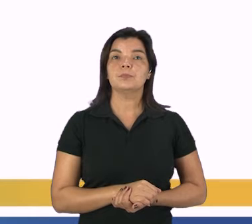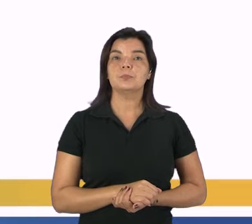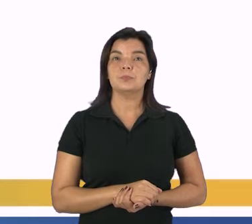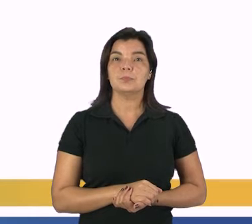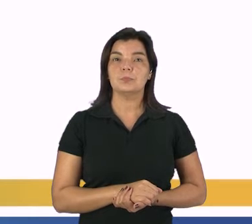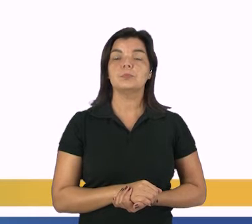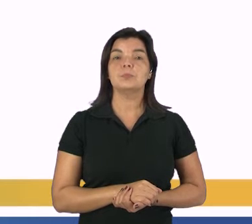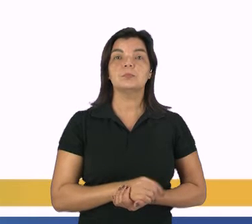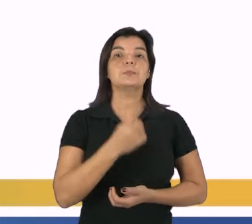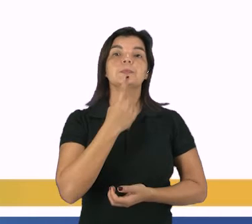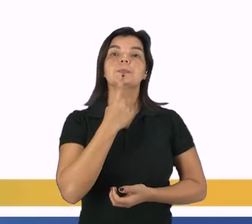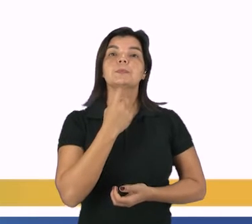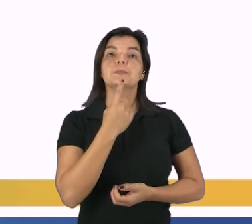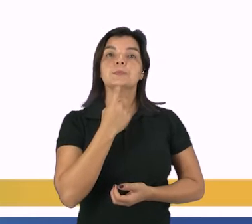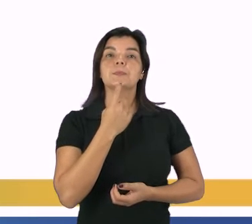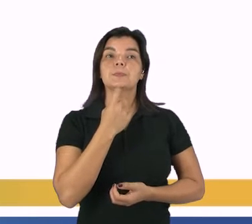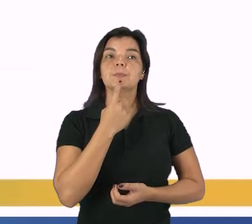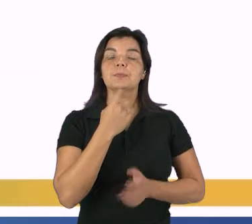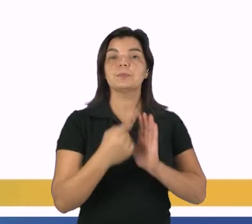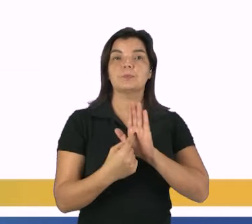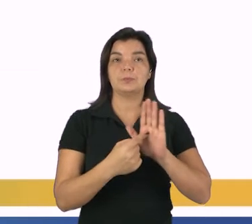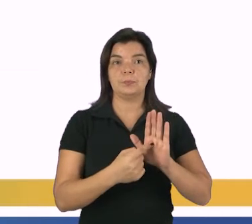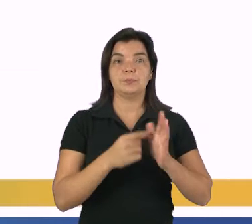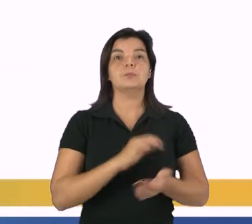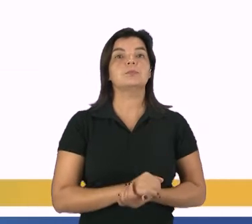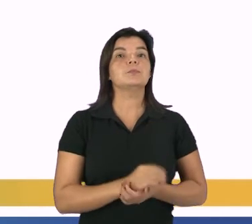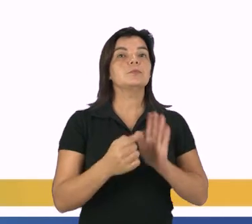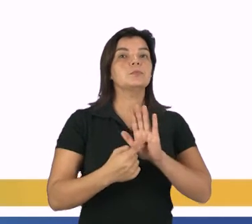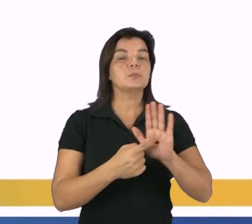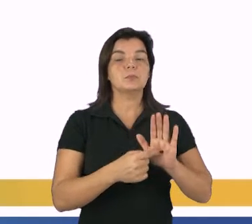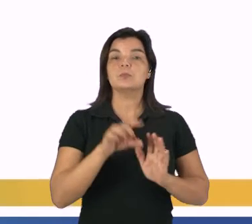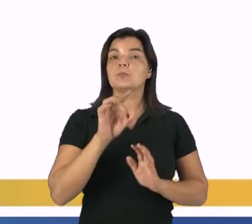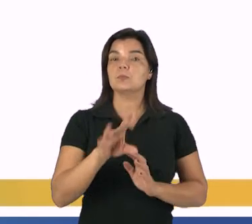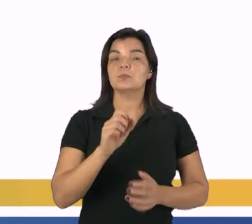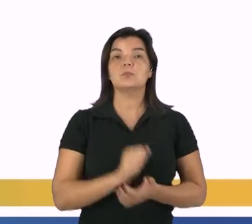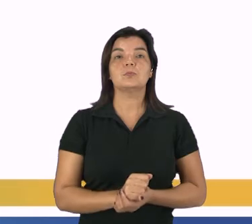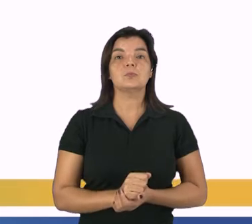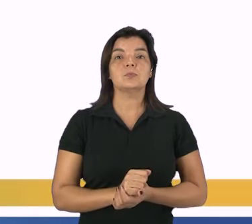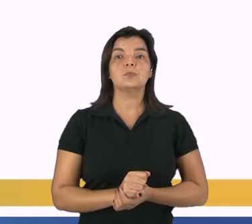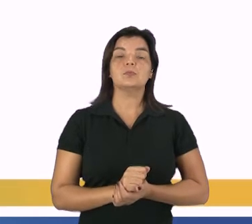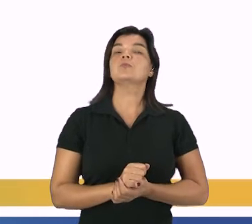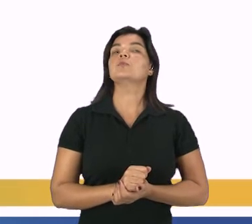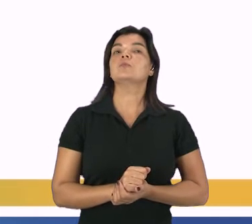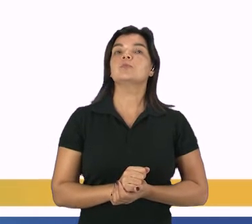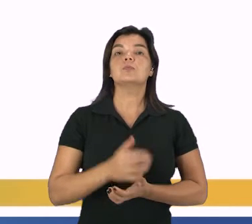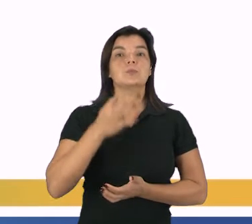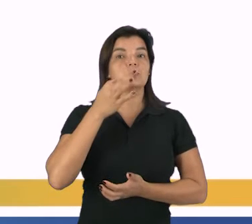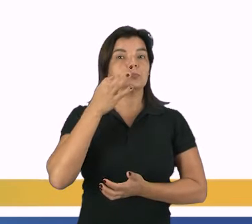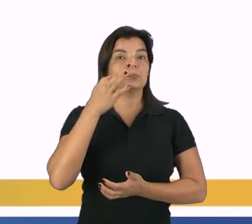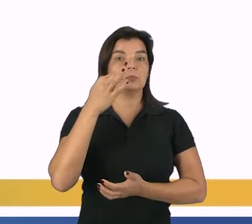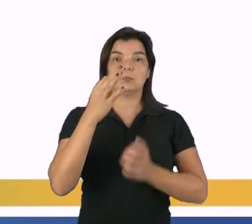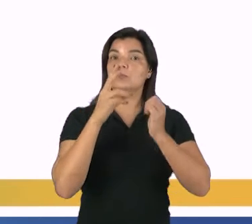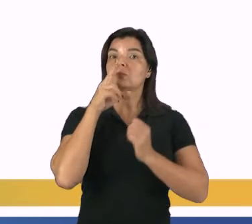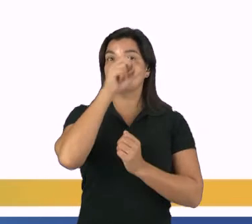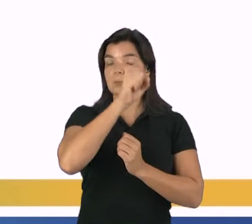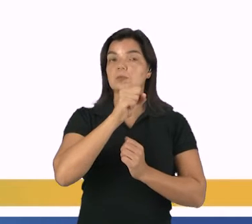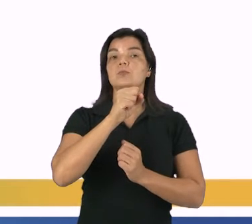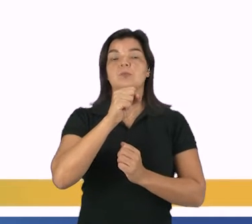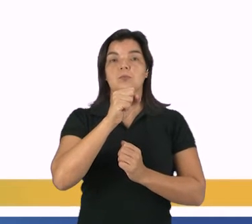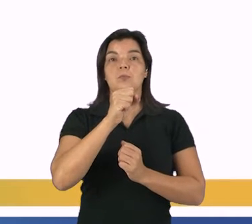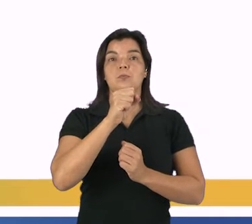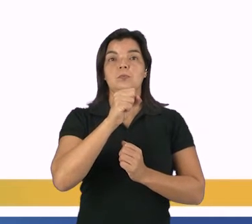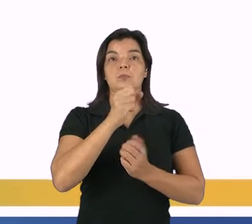né, pela lei de Coulomb. Isso aqui vai te dar uma certa força F. Veja que a distância aqui é só D. Agora, se tu pega